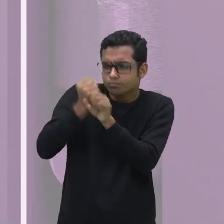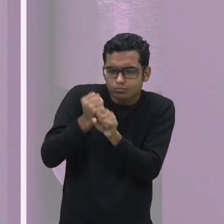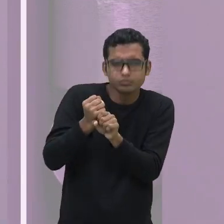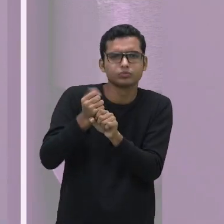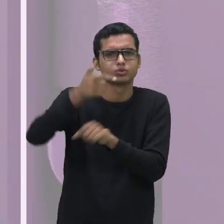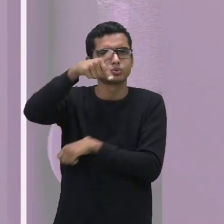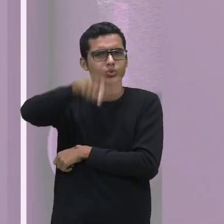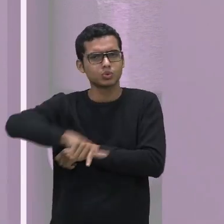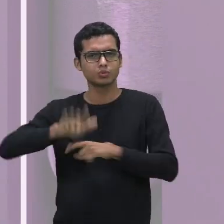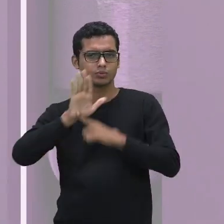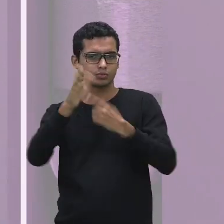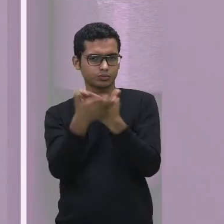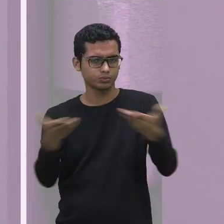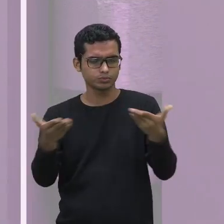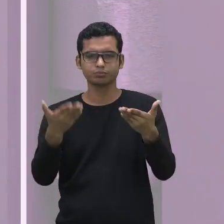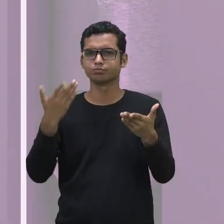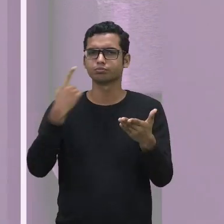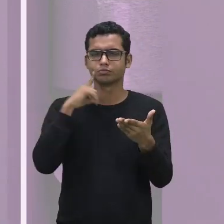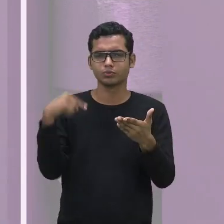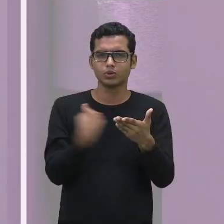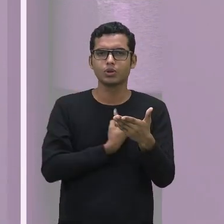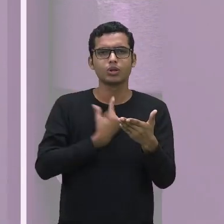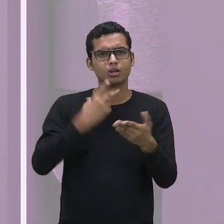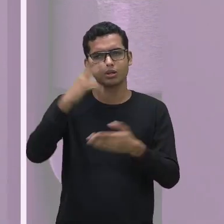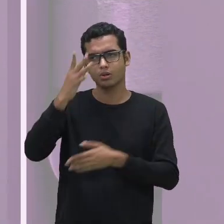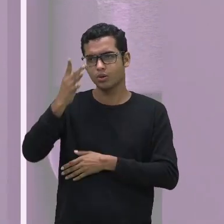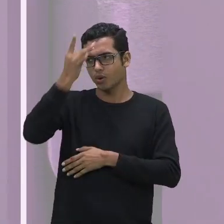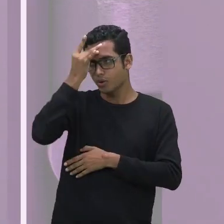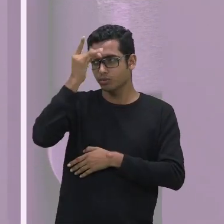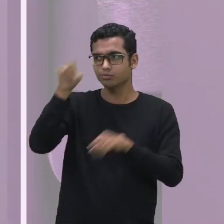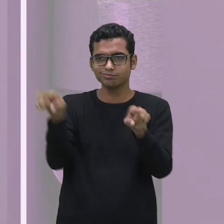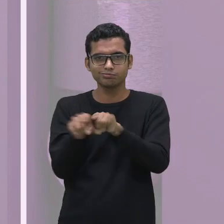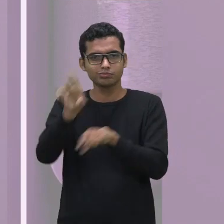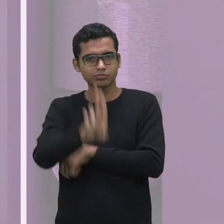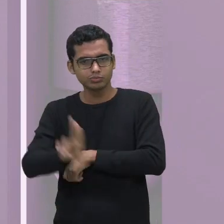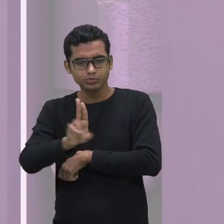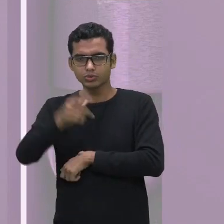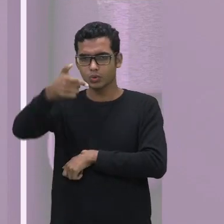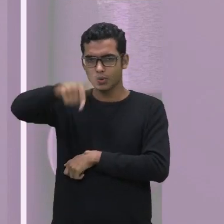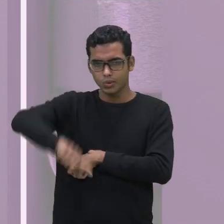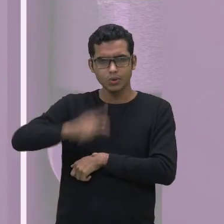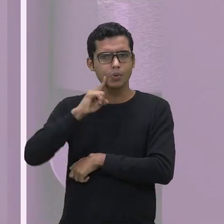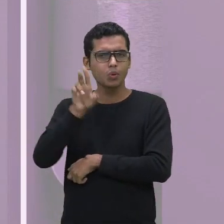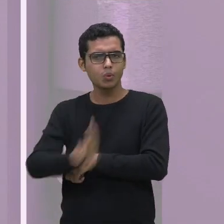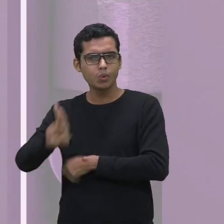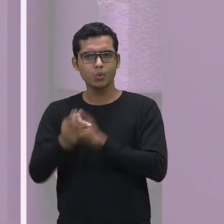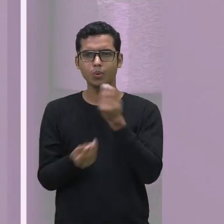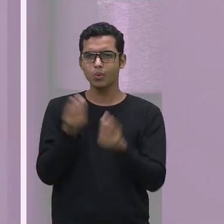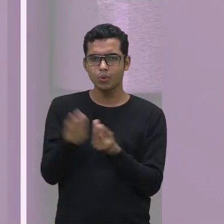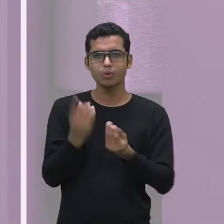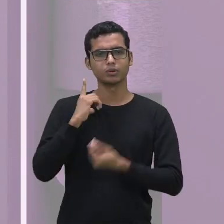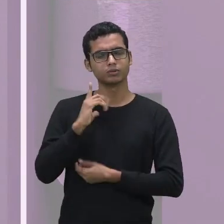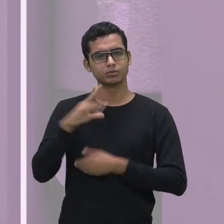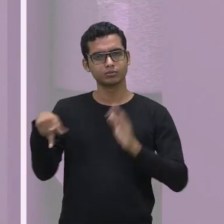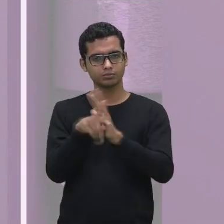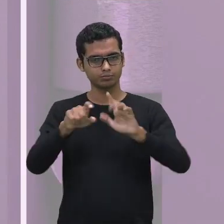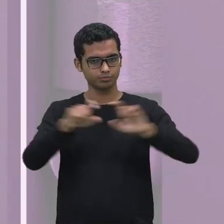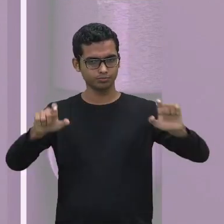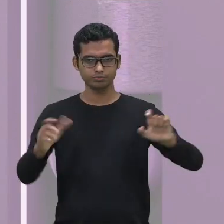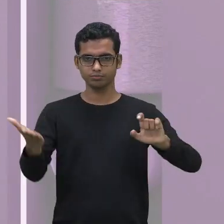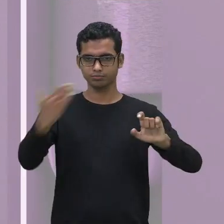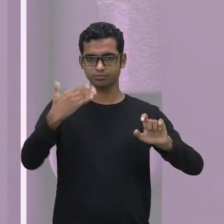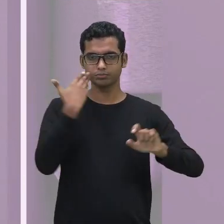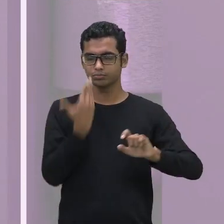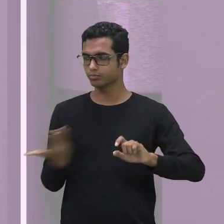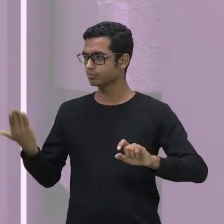estamos apresentando para vocês e aplicar mais uma vez como é que a gente utiliza aí a nossa fórmula, tá bom? Então a